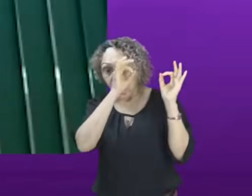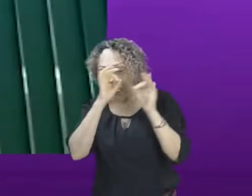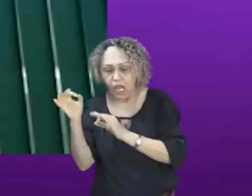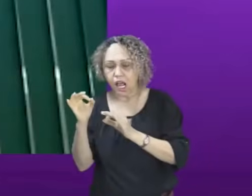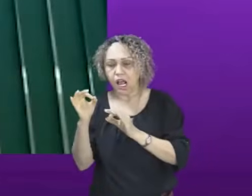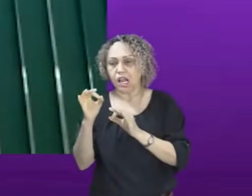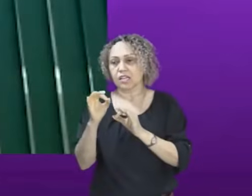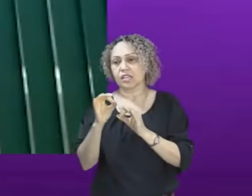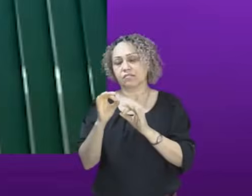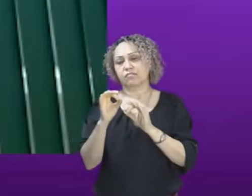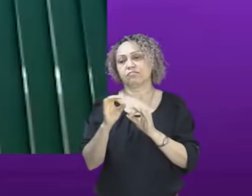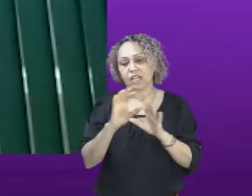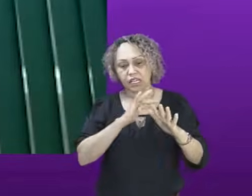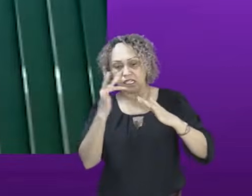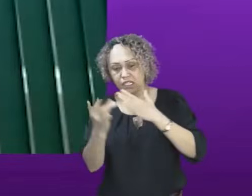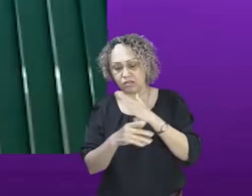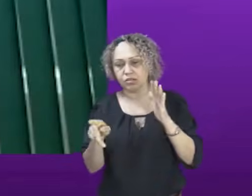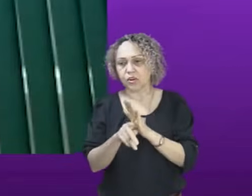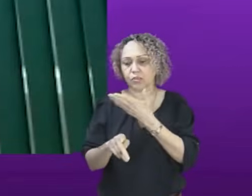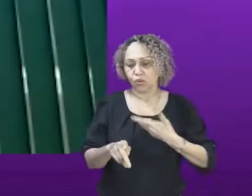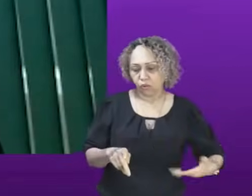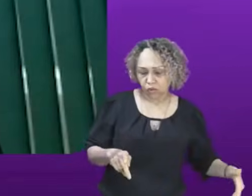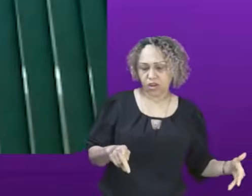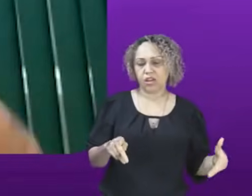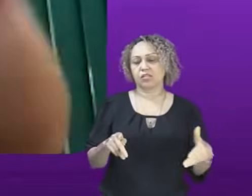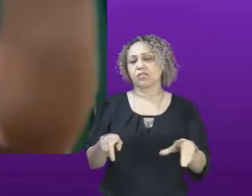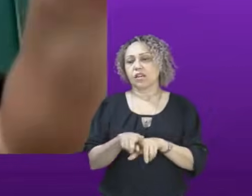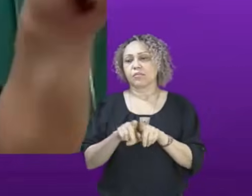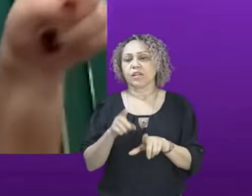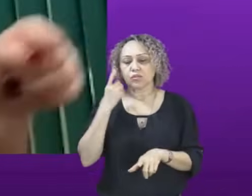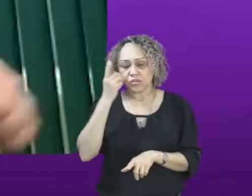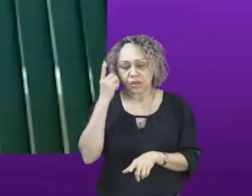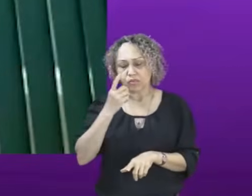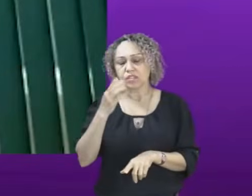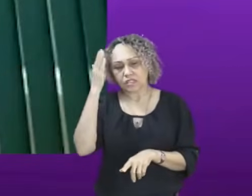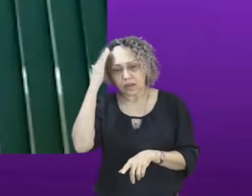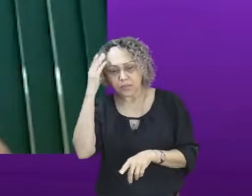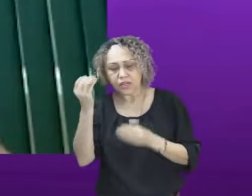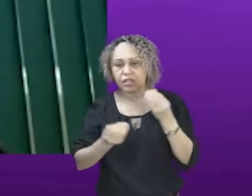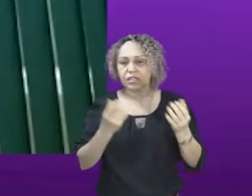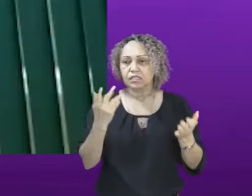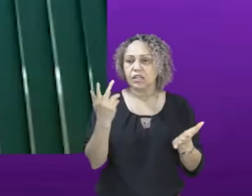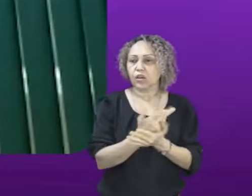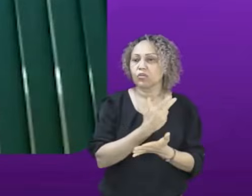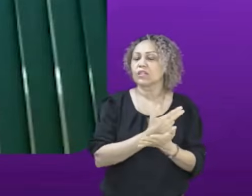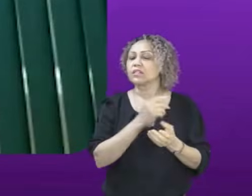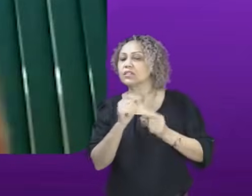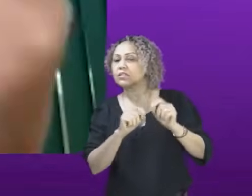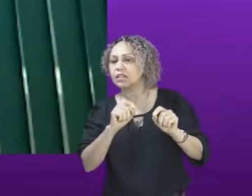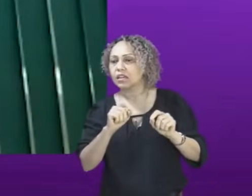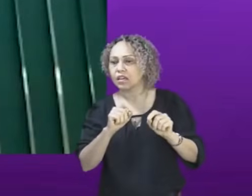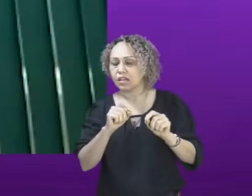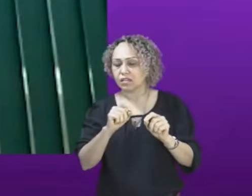mais, para saber o que está acontecendo e comunicar quem está à sua volta, não somente